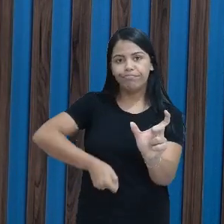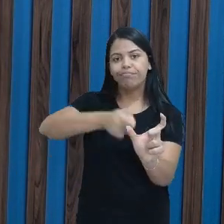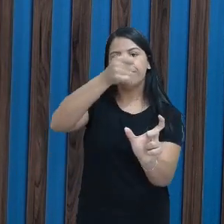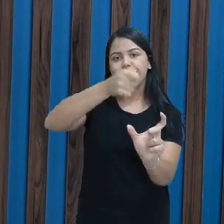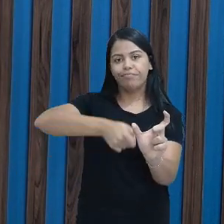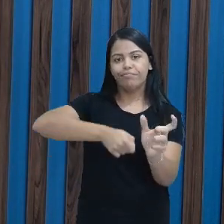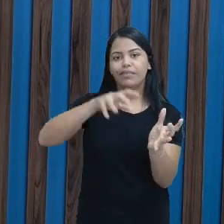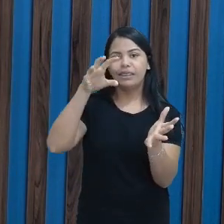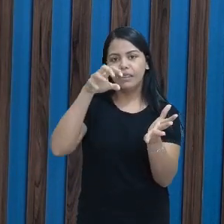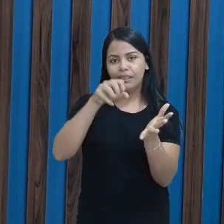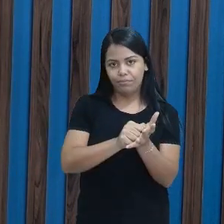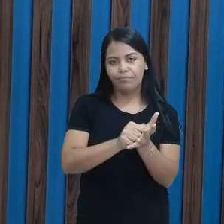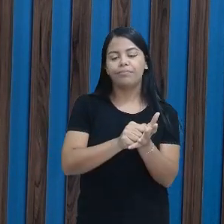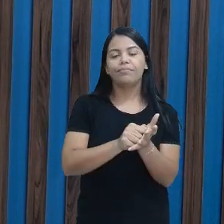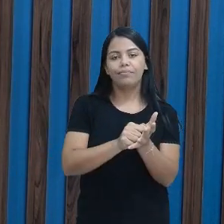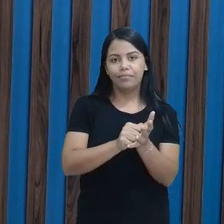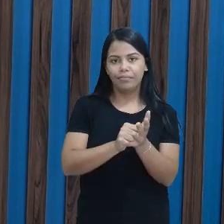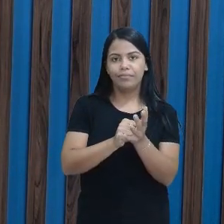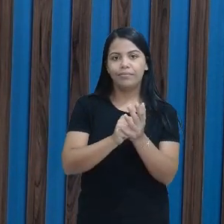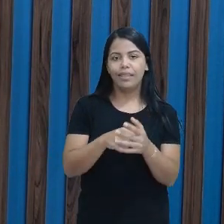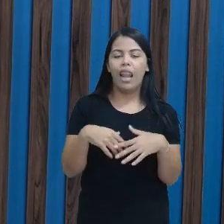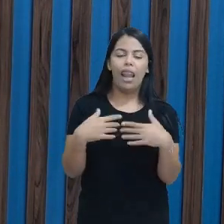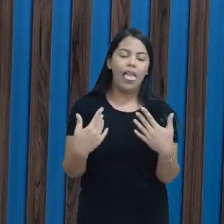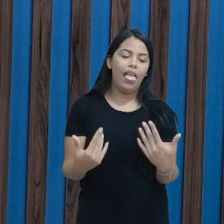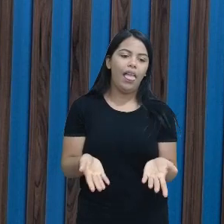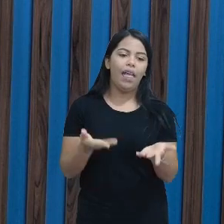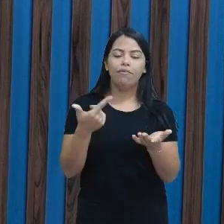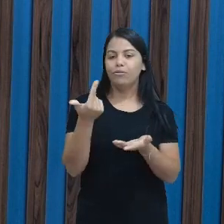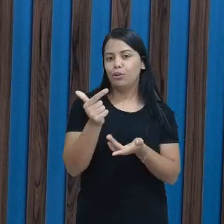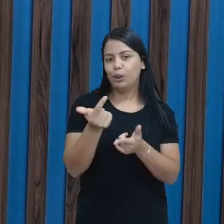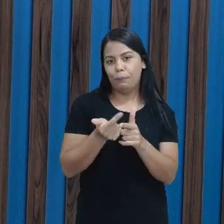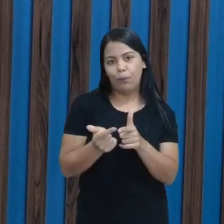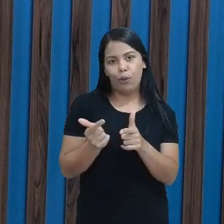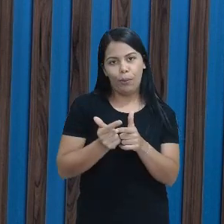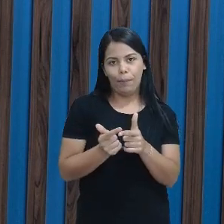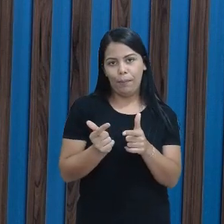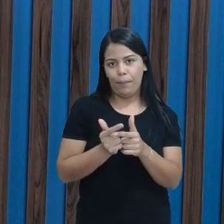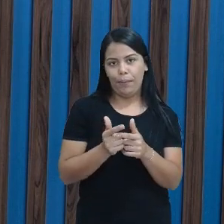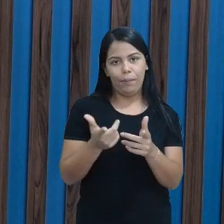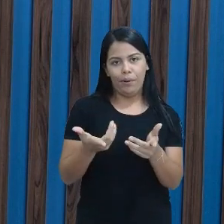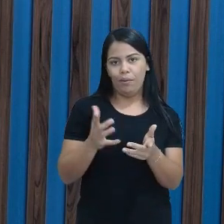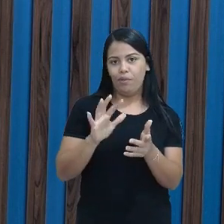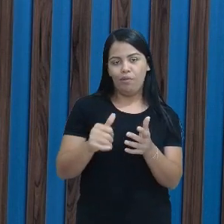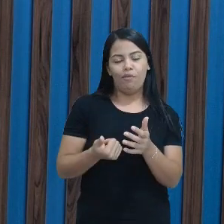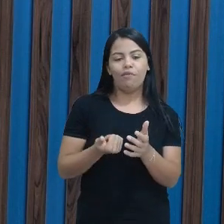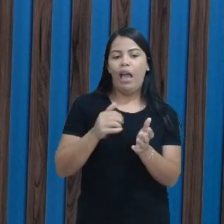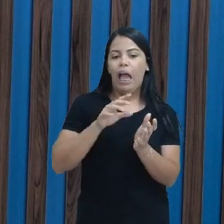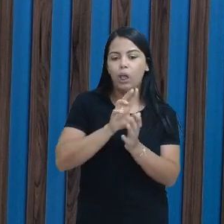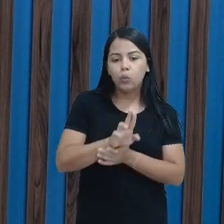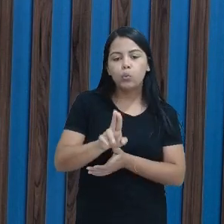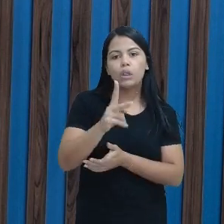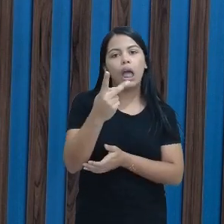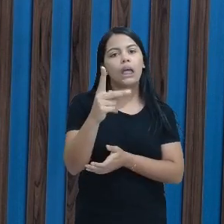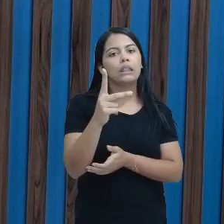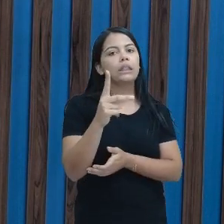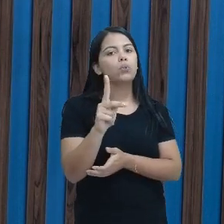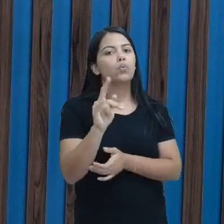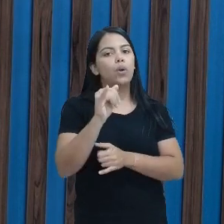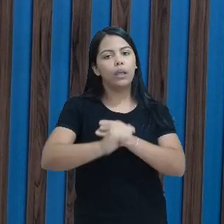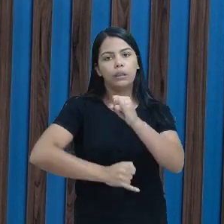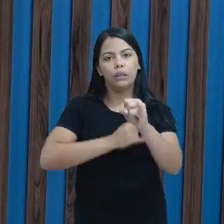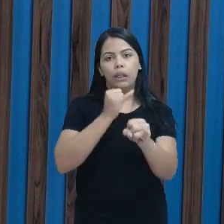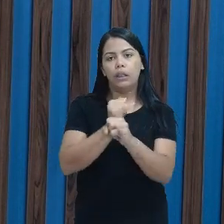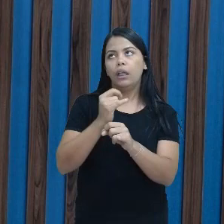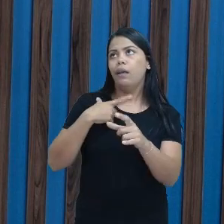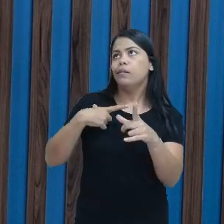aplicativo em sua mão, levezinho, não vai consumir aquele seu pacote de dados. Saiu de casa, perdi a rede